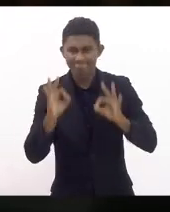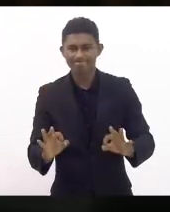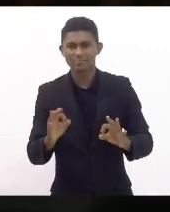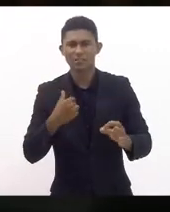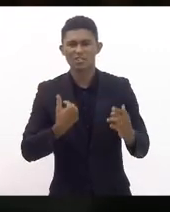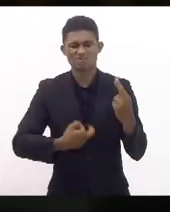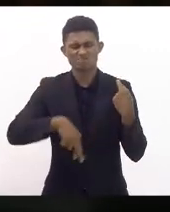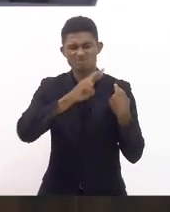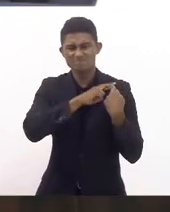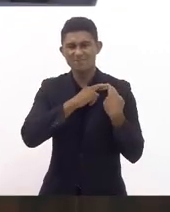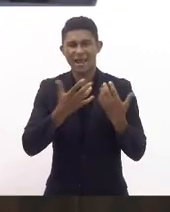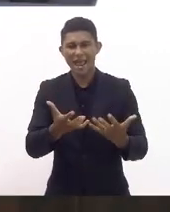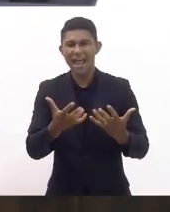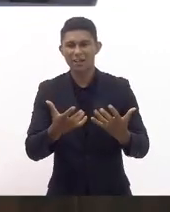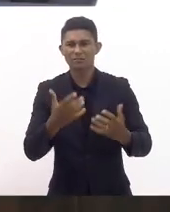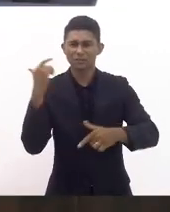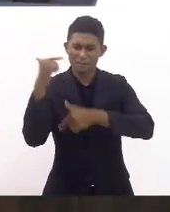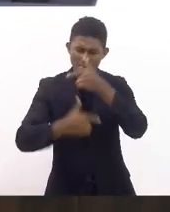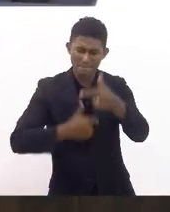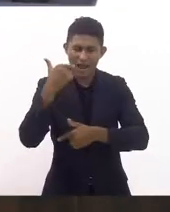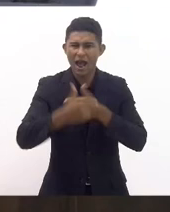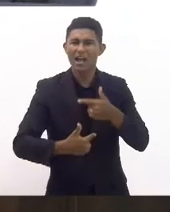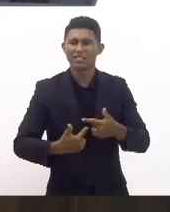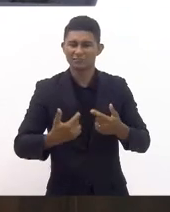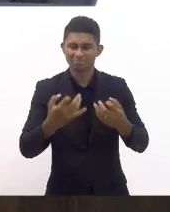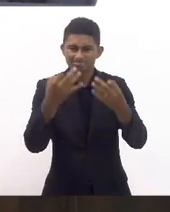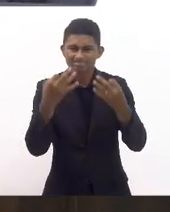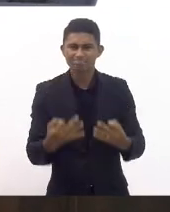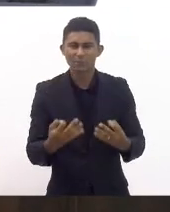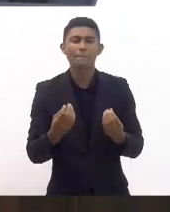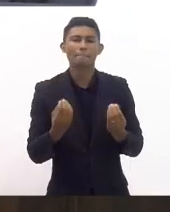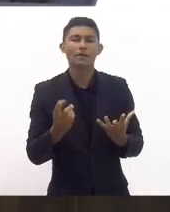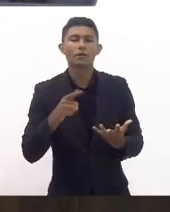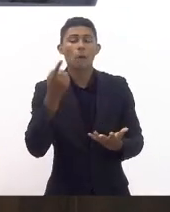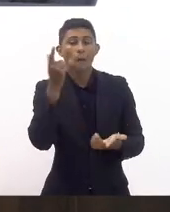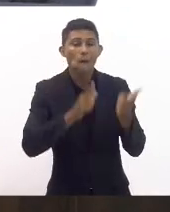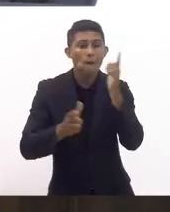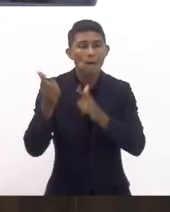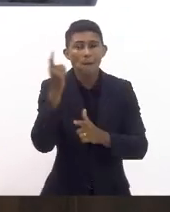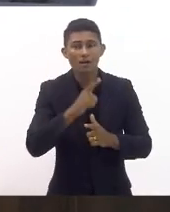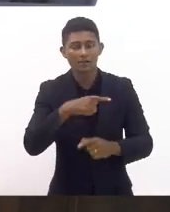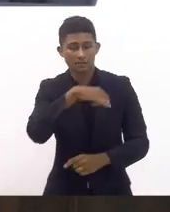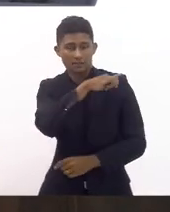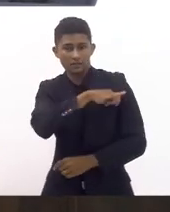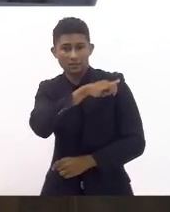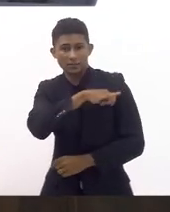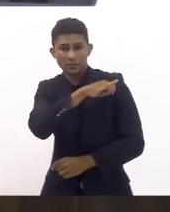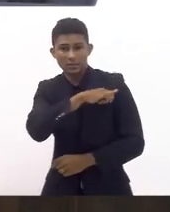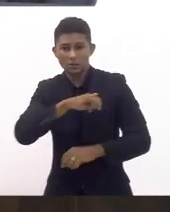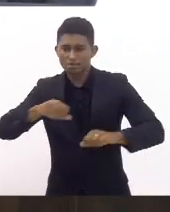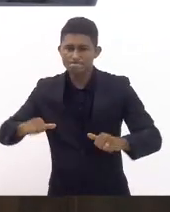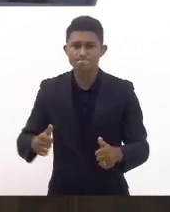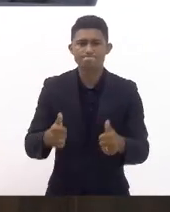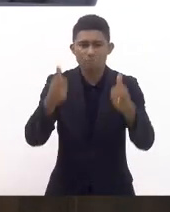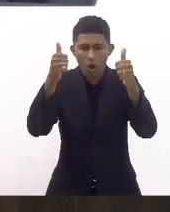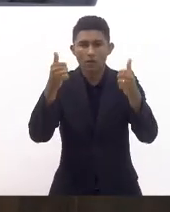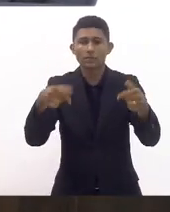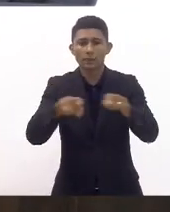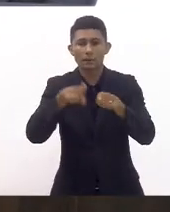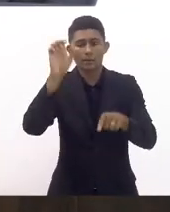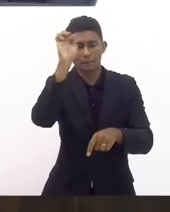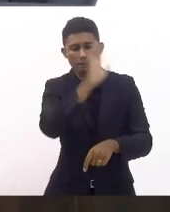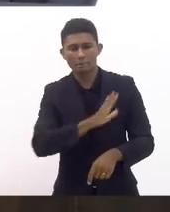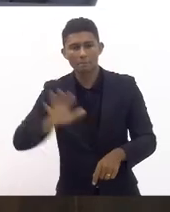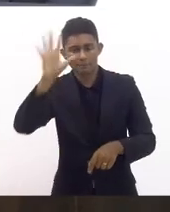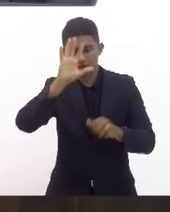de honrar a medalha que me é entregue hoje para que a gente possa continuar construindo um Rio de Janeiro melhor, um país melhor, porque